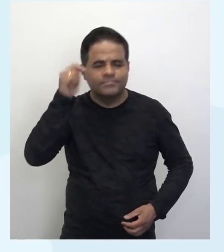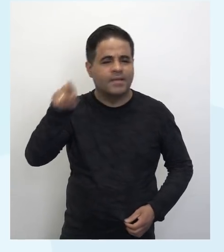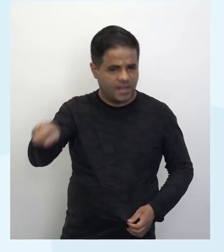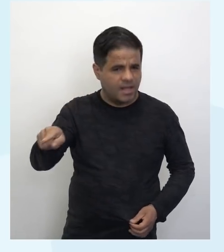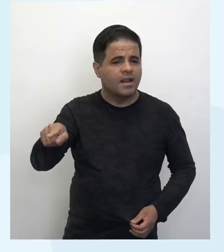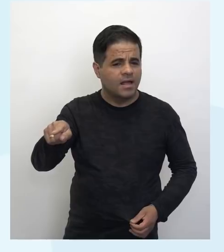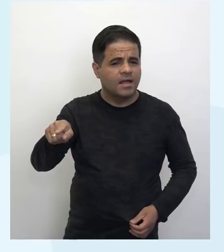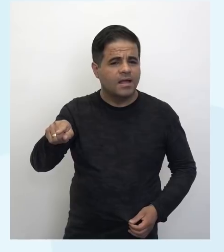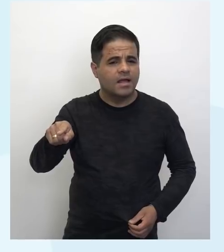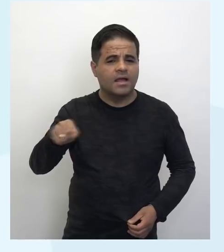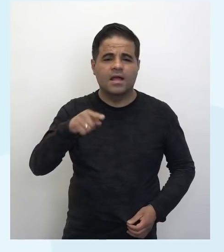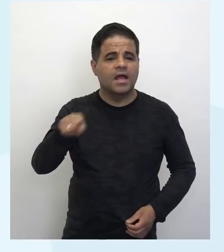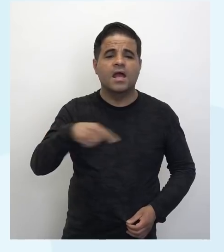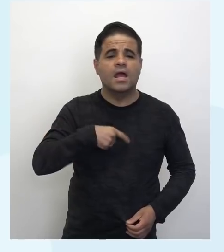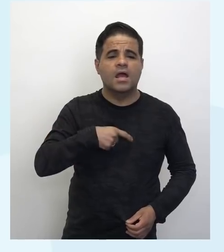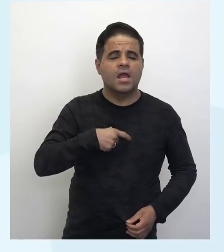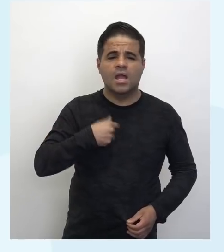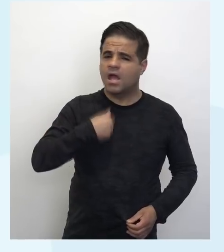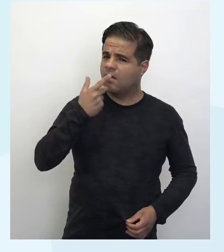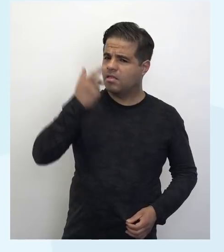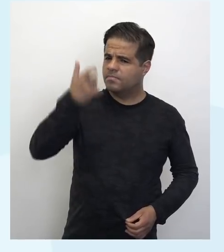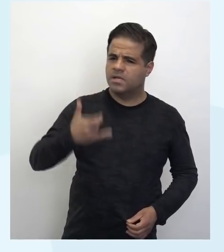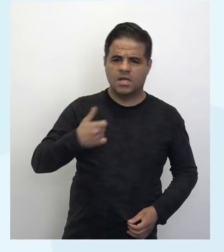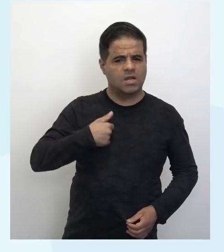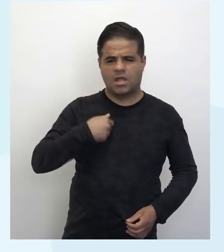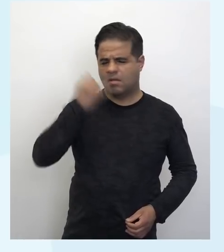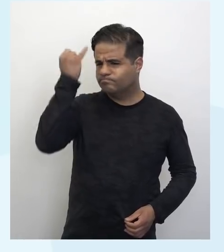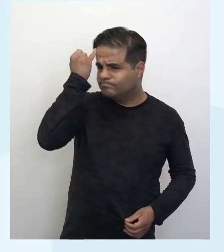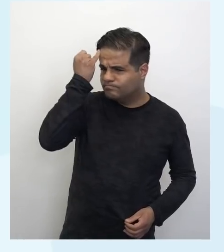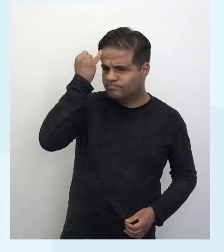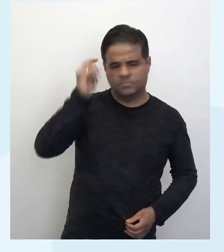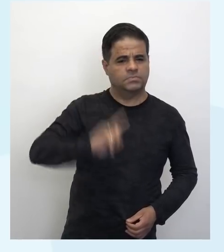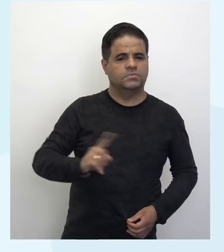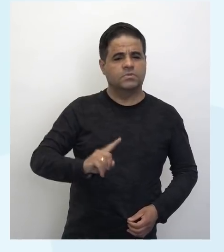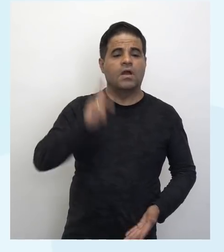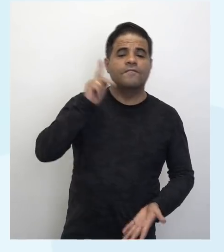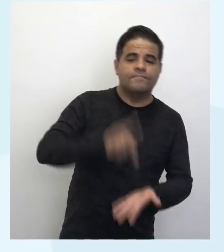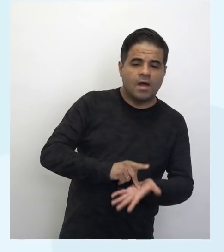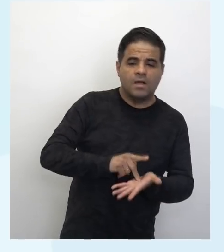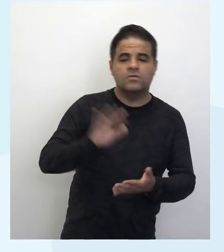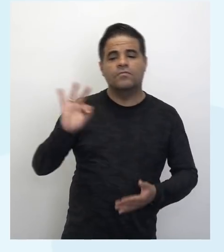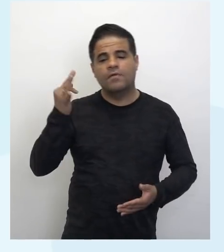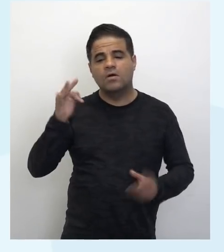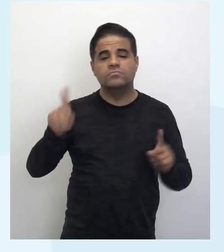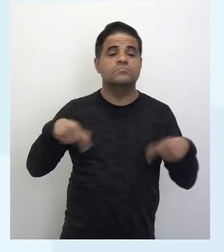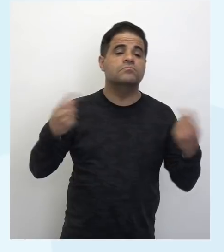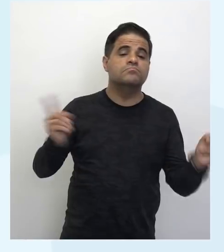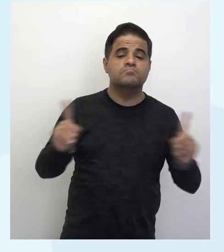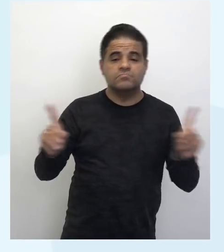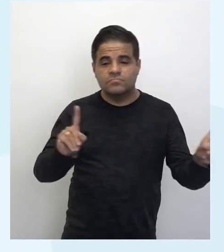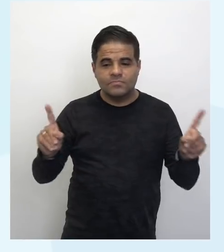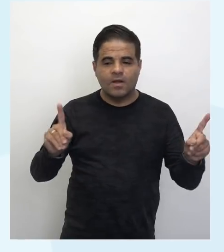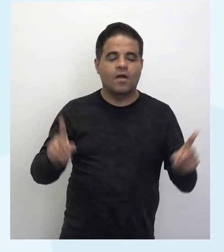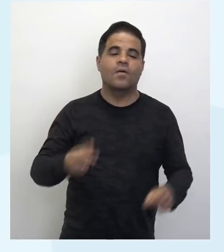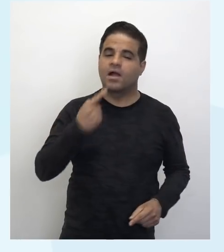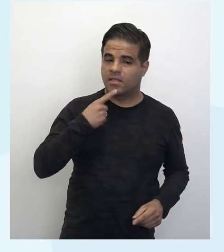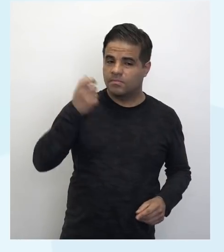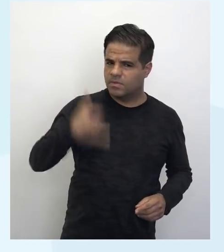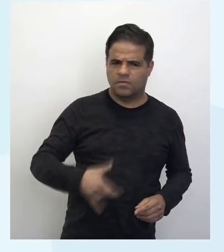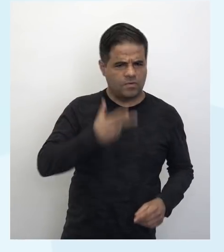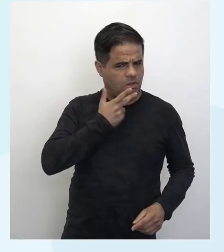Tudo Sim. bem. Então, aqui tá dizendo que eu não sou preguiçosa. Então, é verdadeiro ou falso? Falso. Aqui tá dizendo que eu não